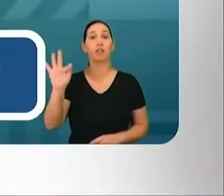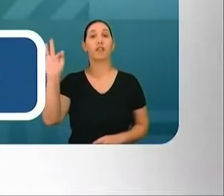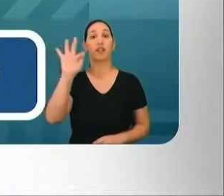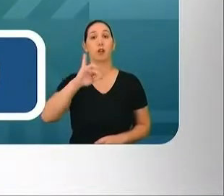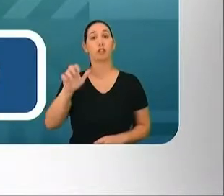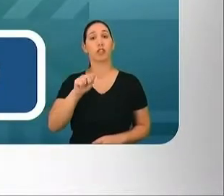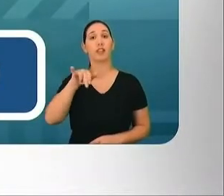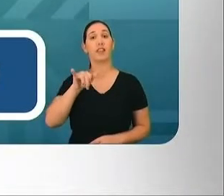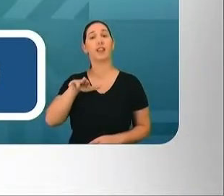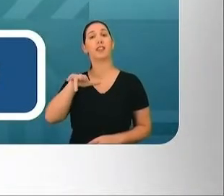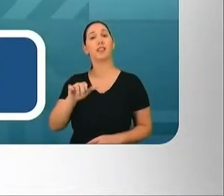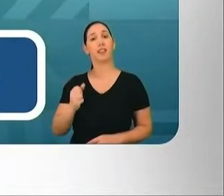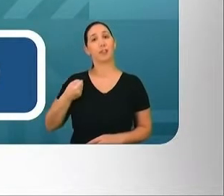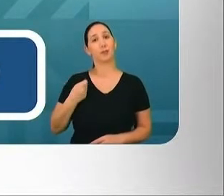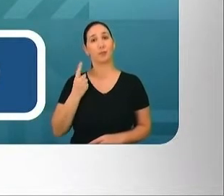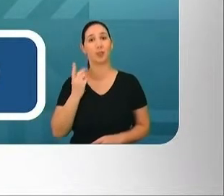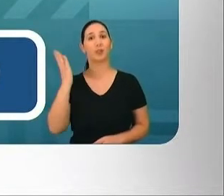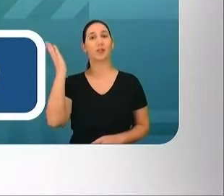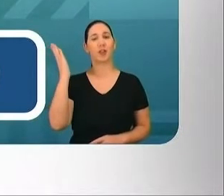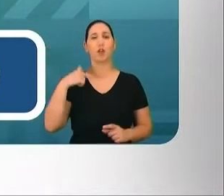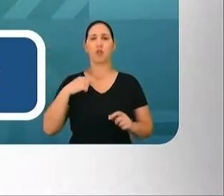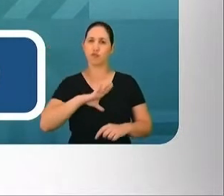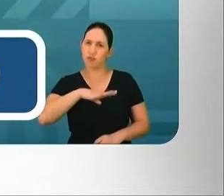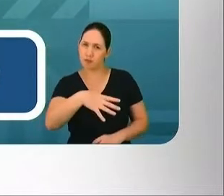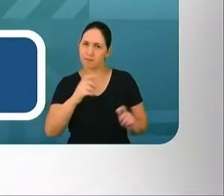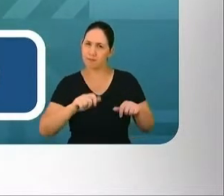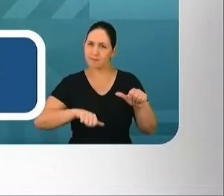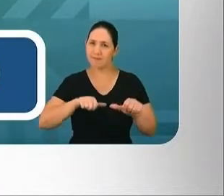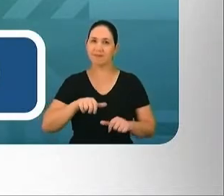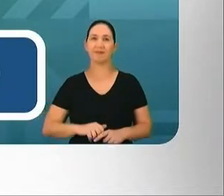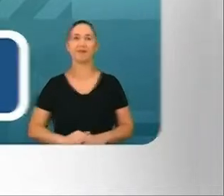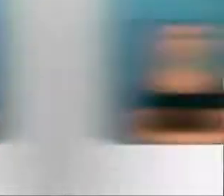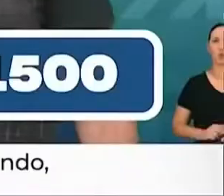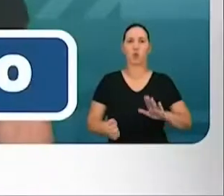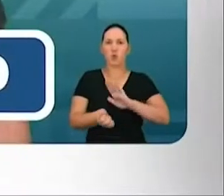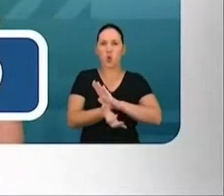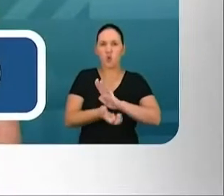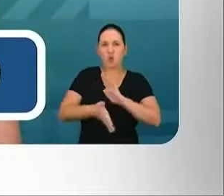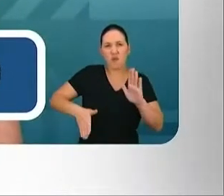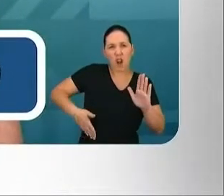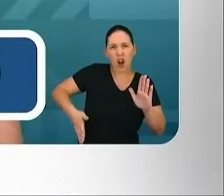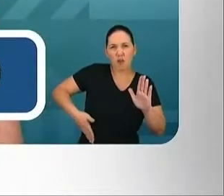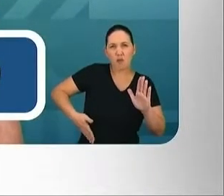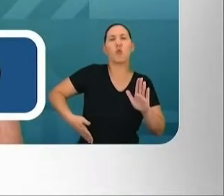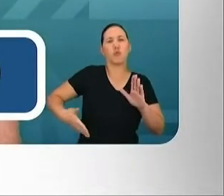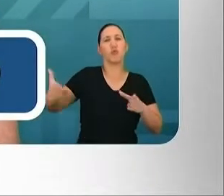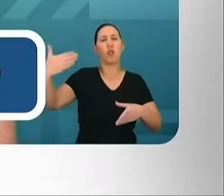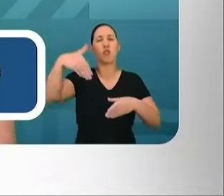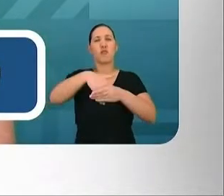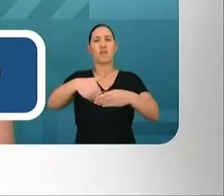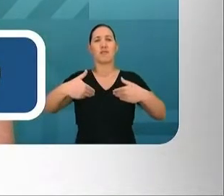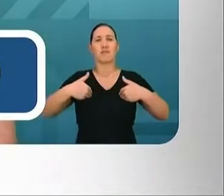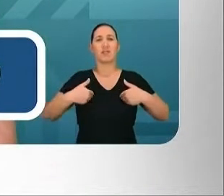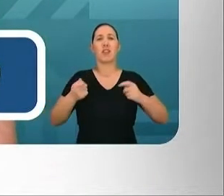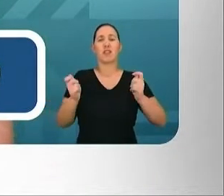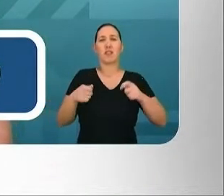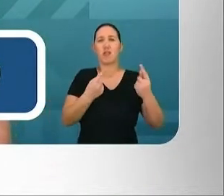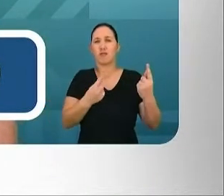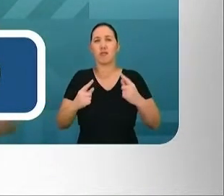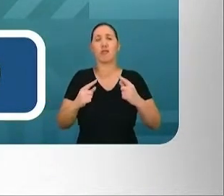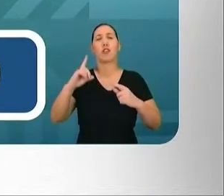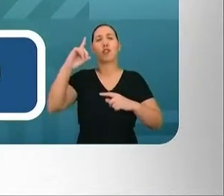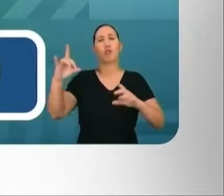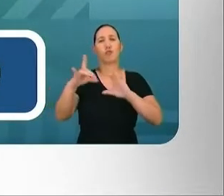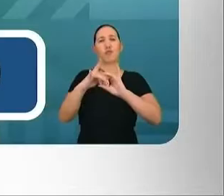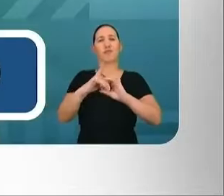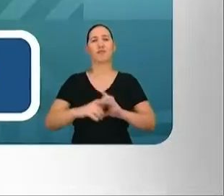Deputada federal Janaína Lima, 1560. Coragem muda tudo. Contra corrupto e vagabundo, vote delegado Palumbo